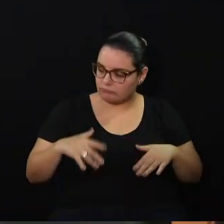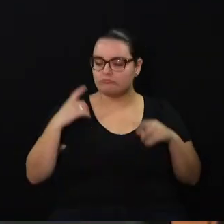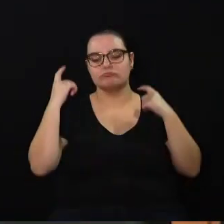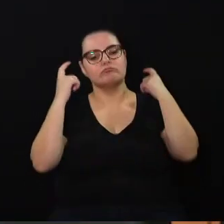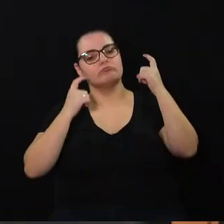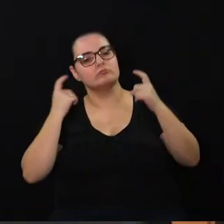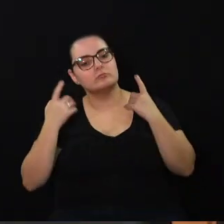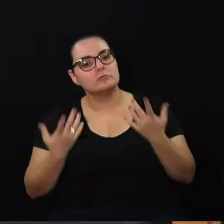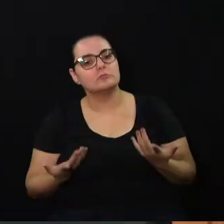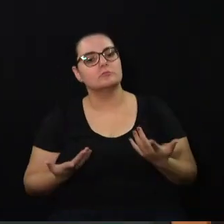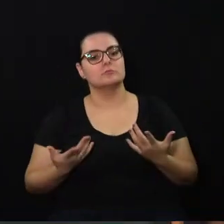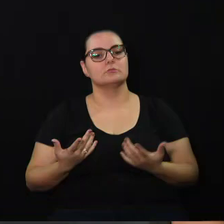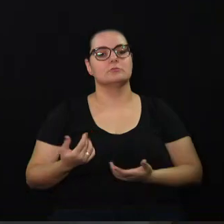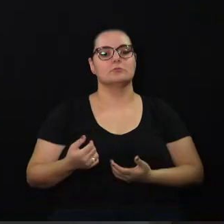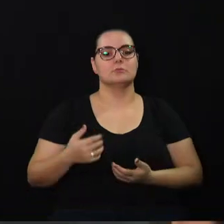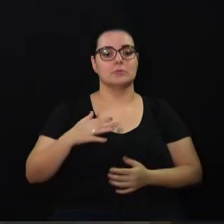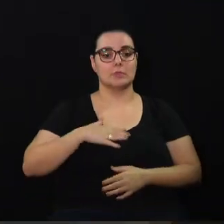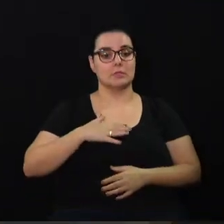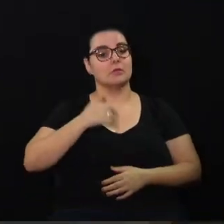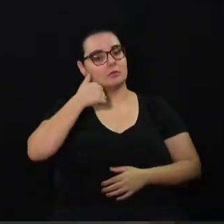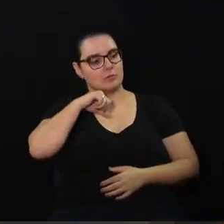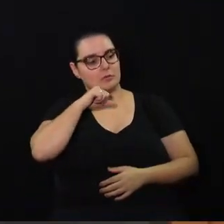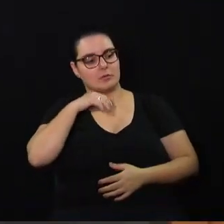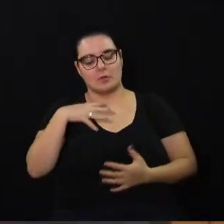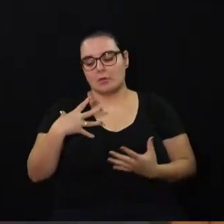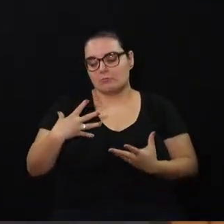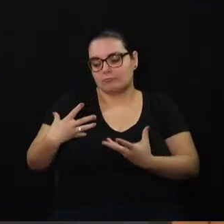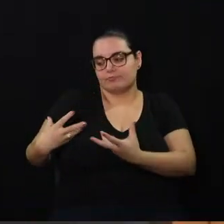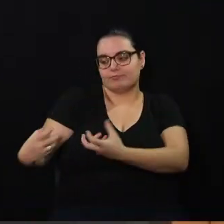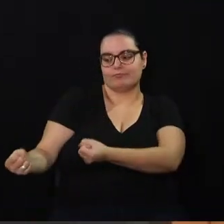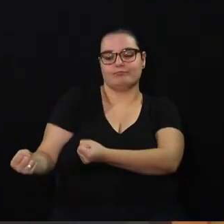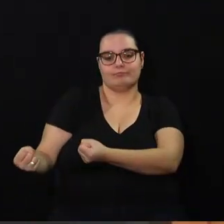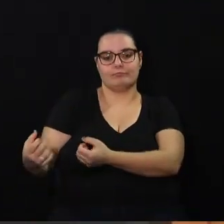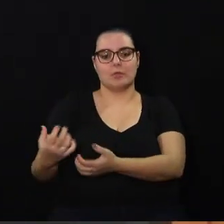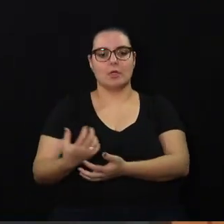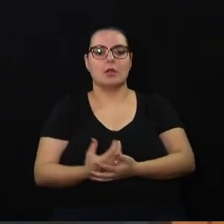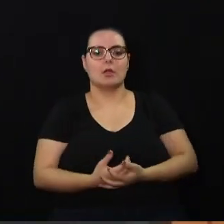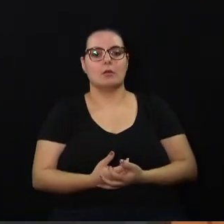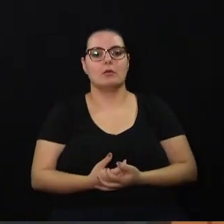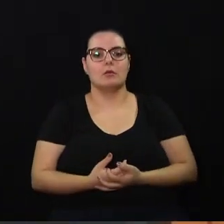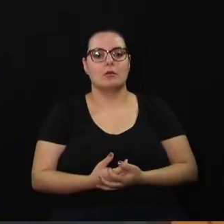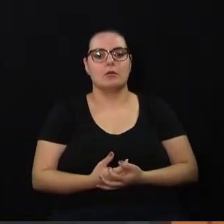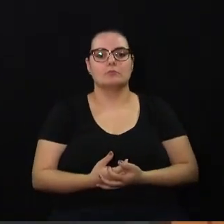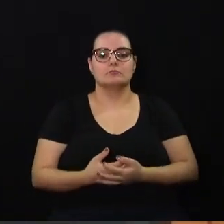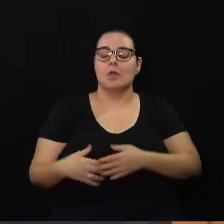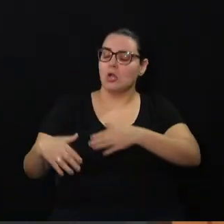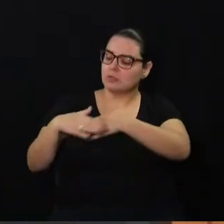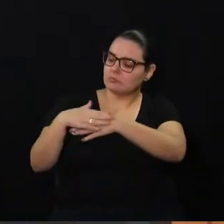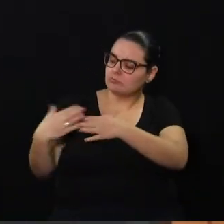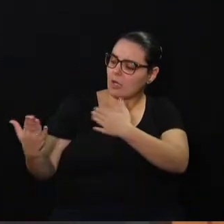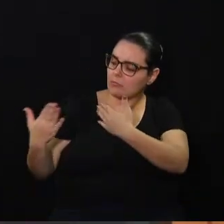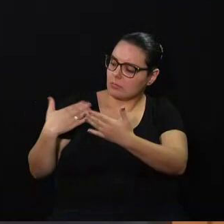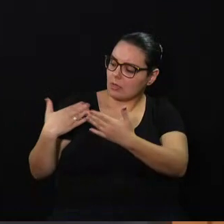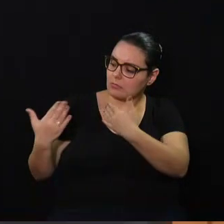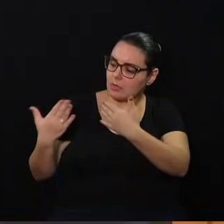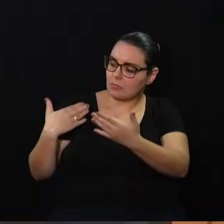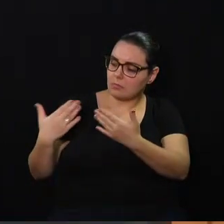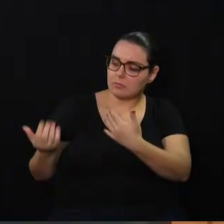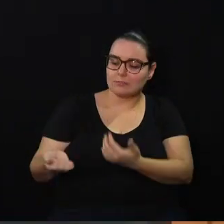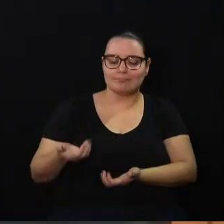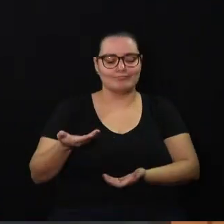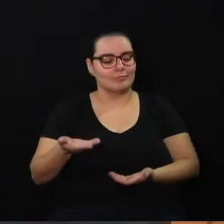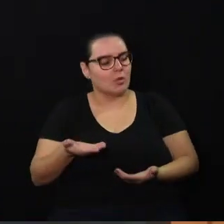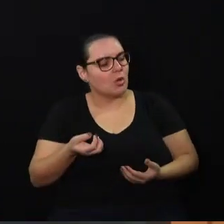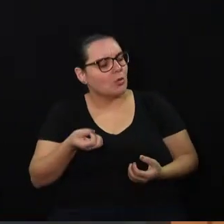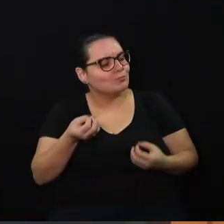enquanto mãe me acolheu e conversou bastante comigo para saber é